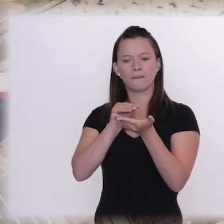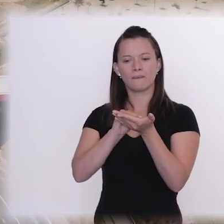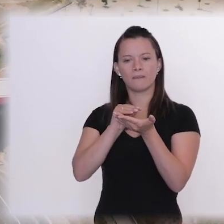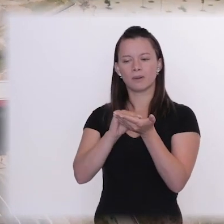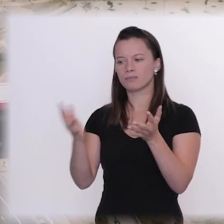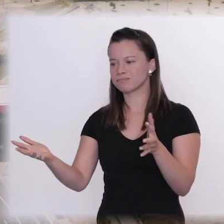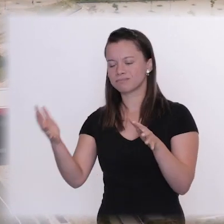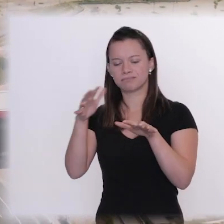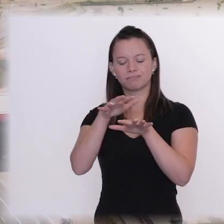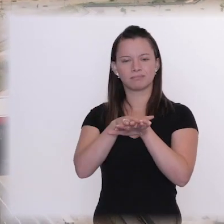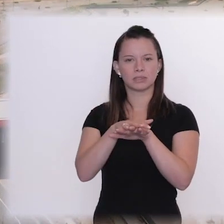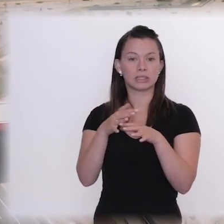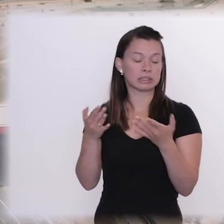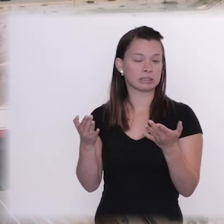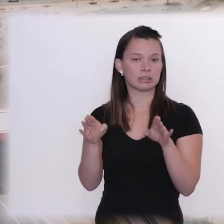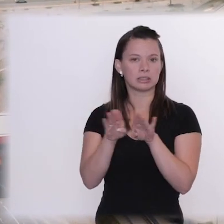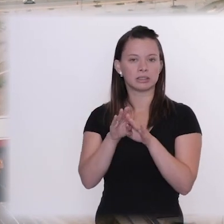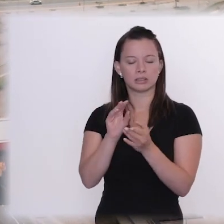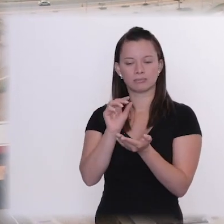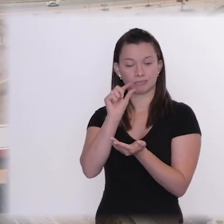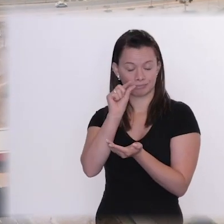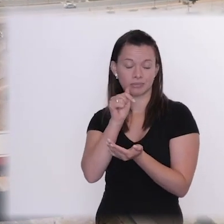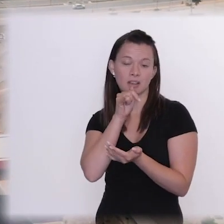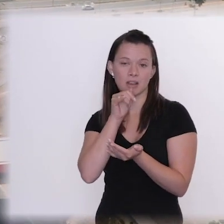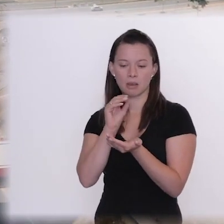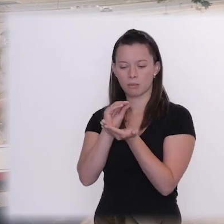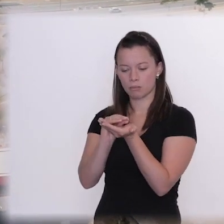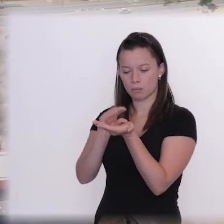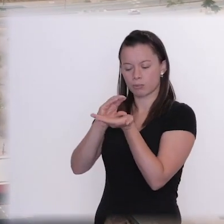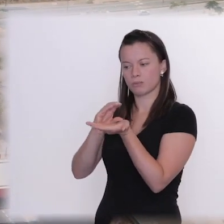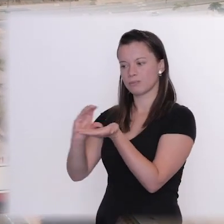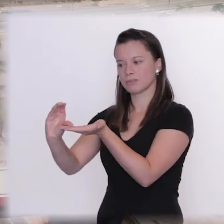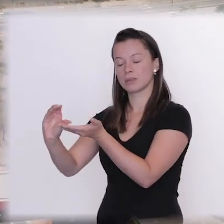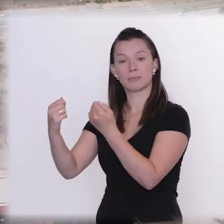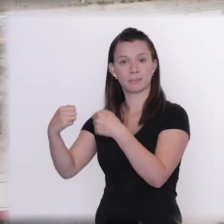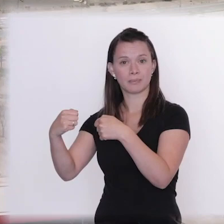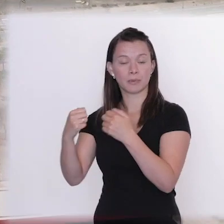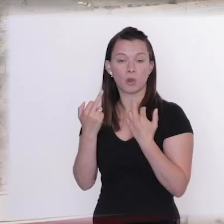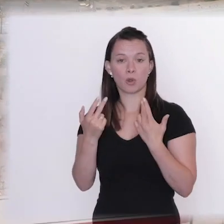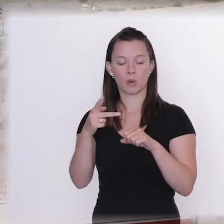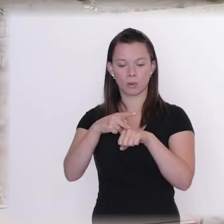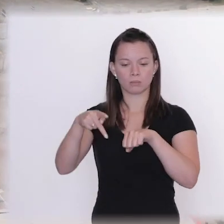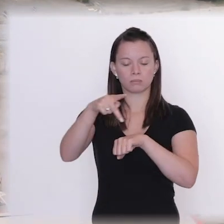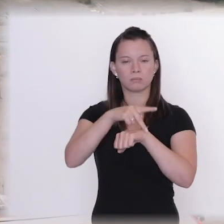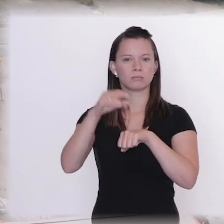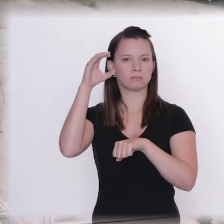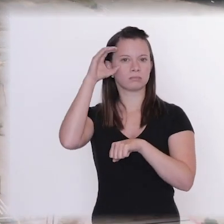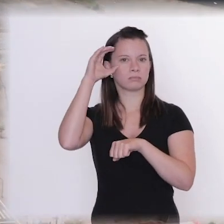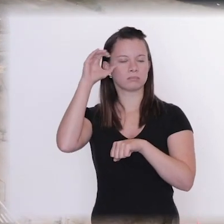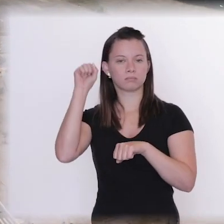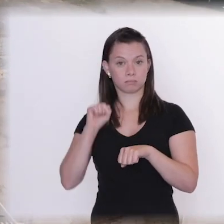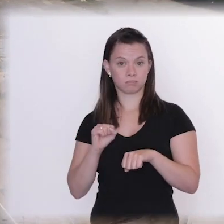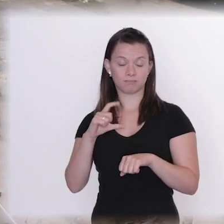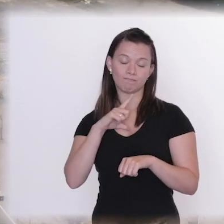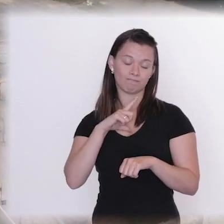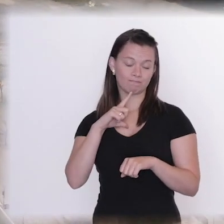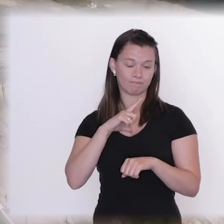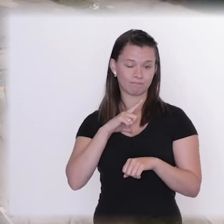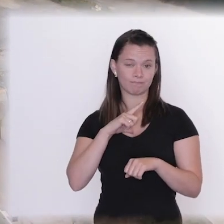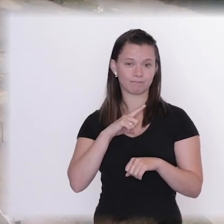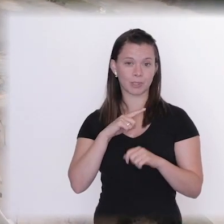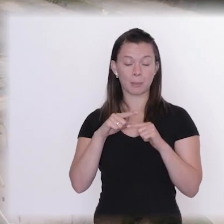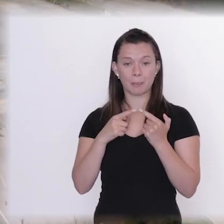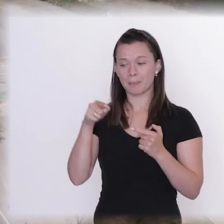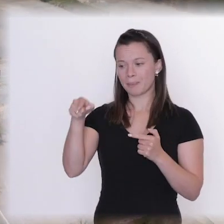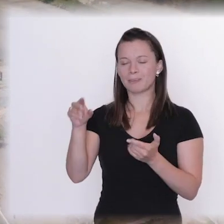inclusivas. Teria que ter muito mais investimento, por exemplo, como países como a Coreia do Sul teve, como países na Ásia tiveram, e do que